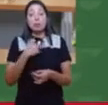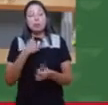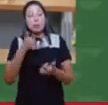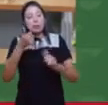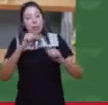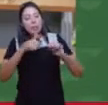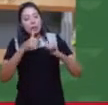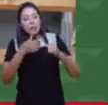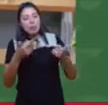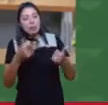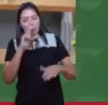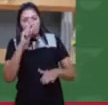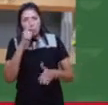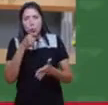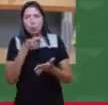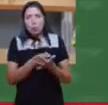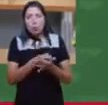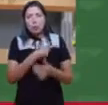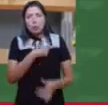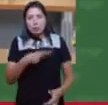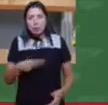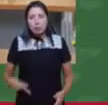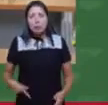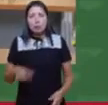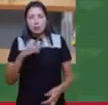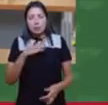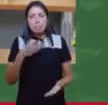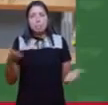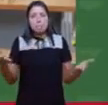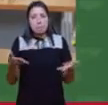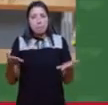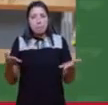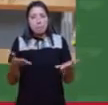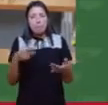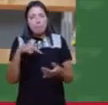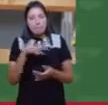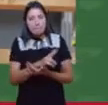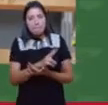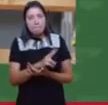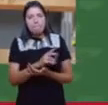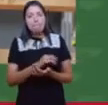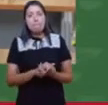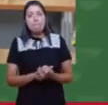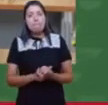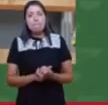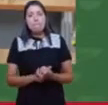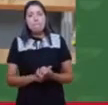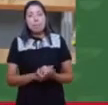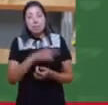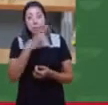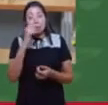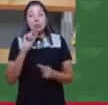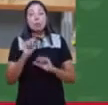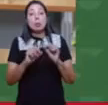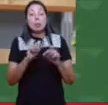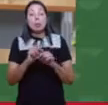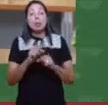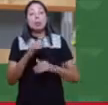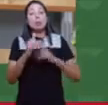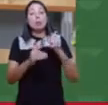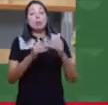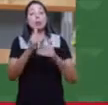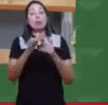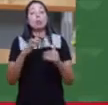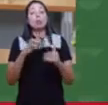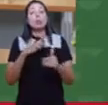a atitude autoritária que o presidente está tendo ao permanentemente jogar suspeitas sobre um processo que